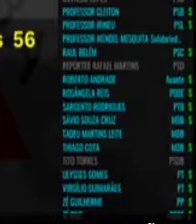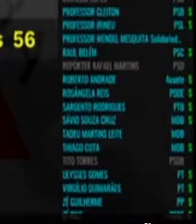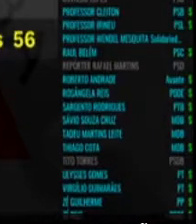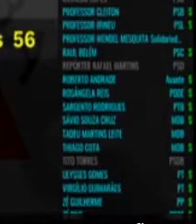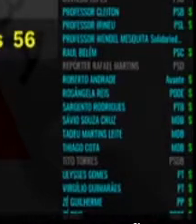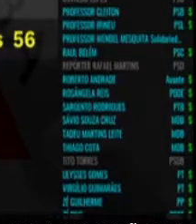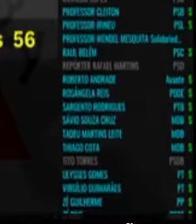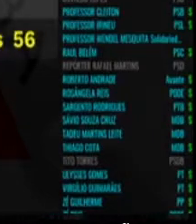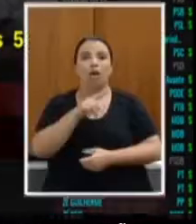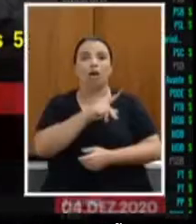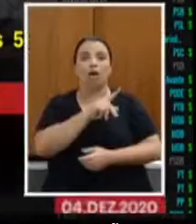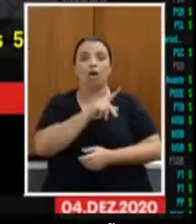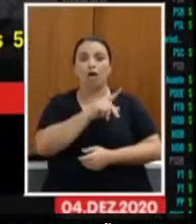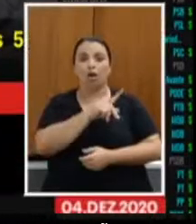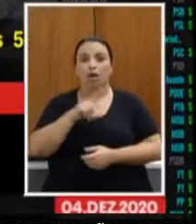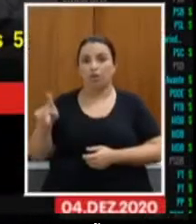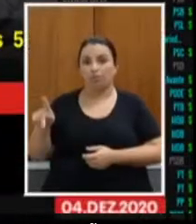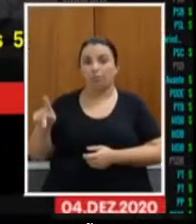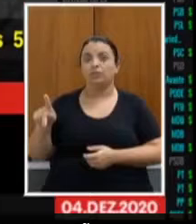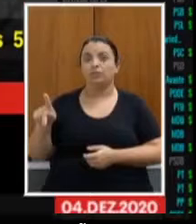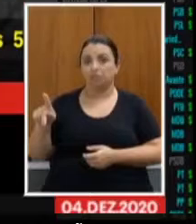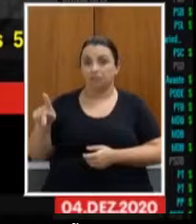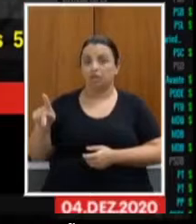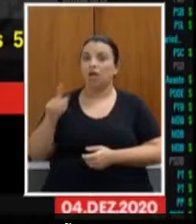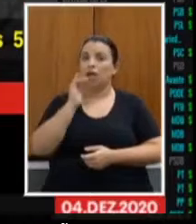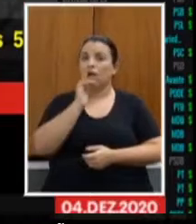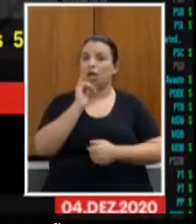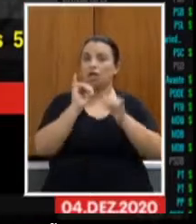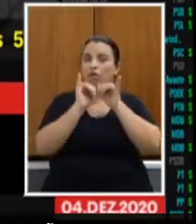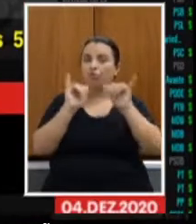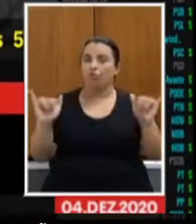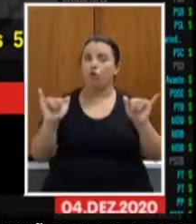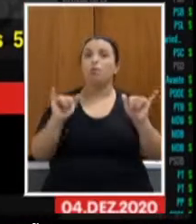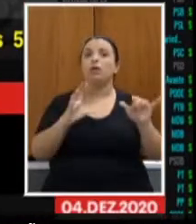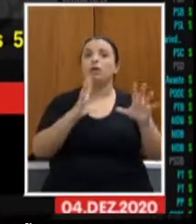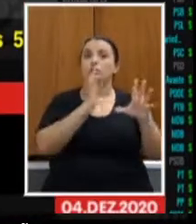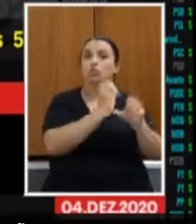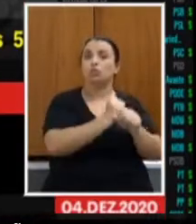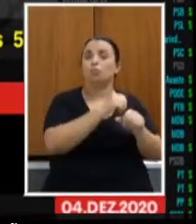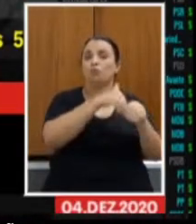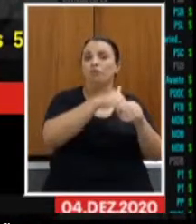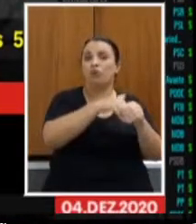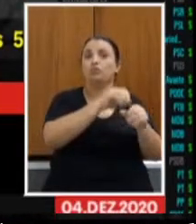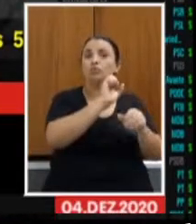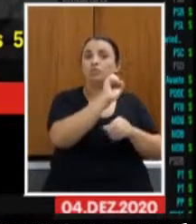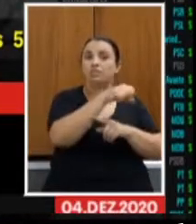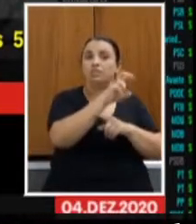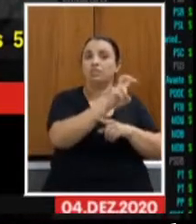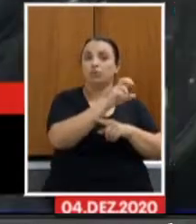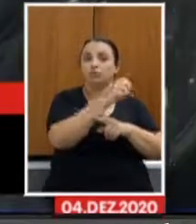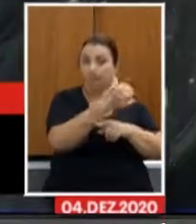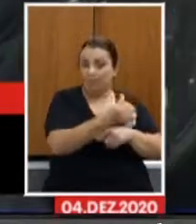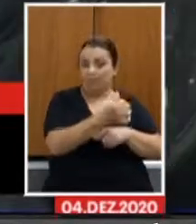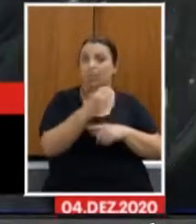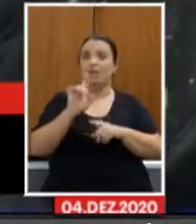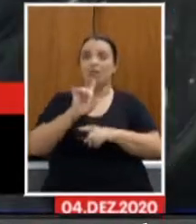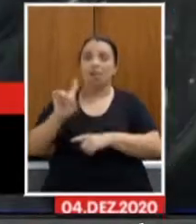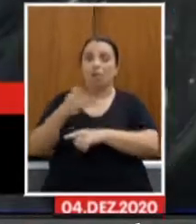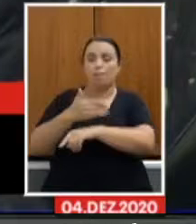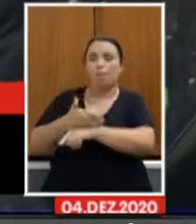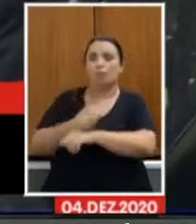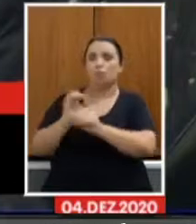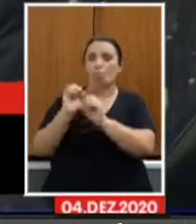A presidência informa que votaram sim 56 deputadas e deputados, não houve voto não nem